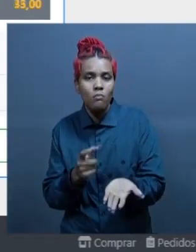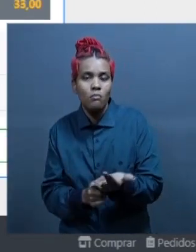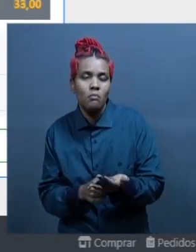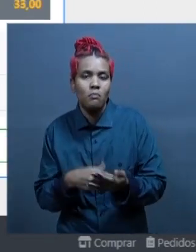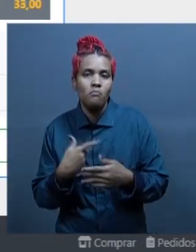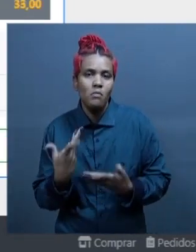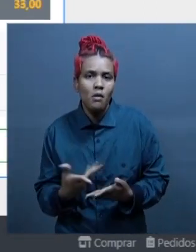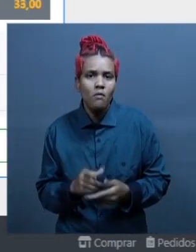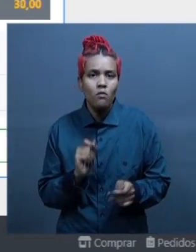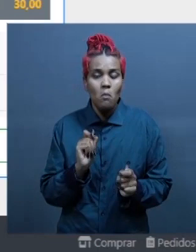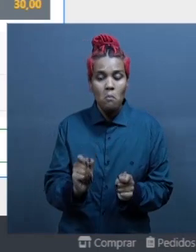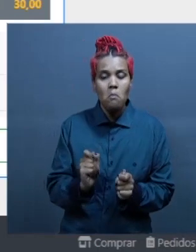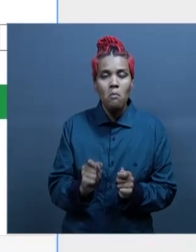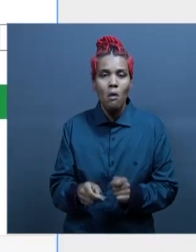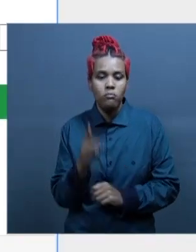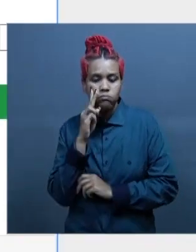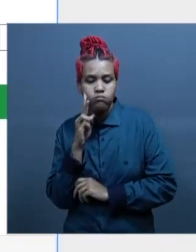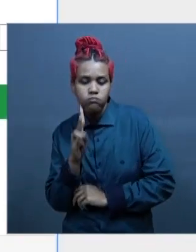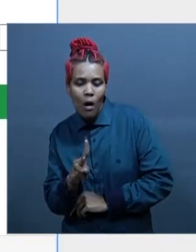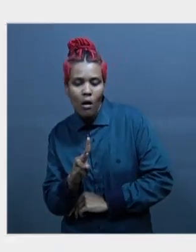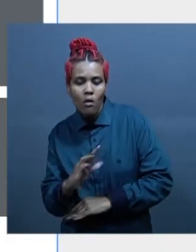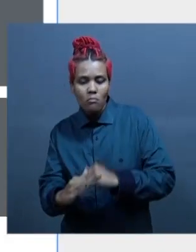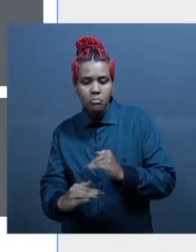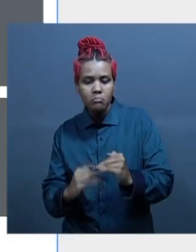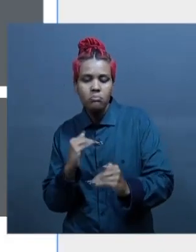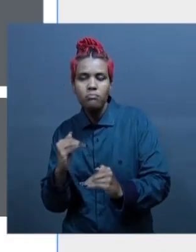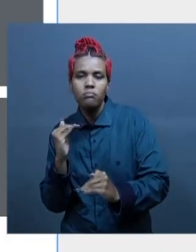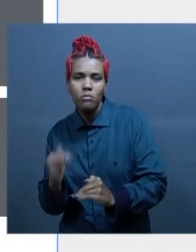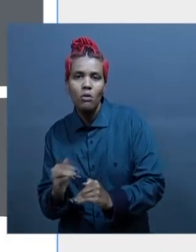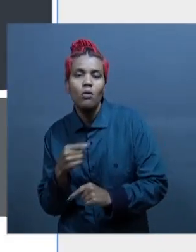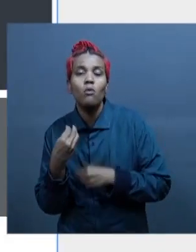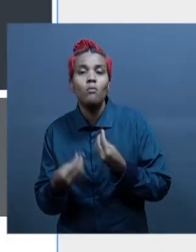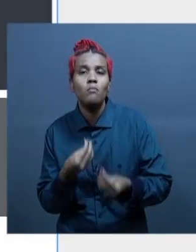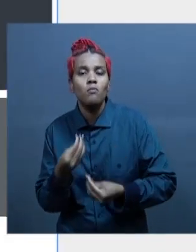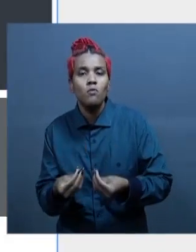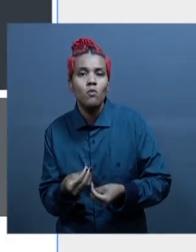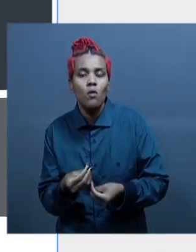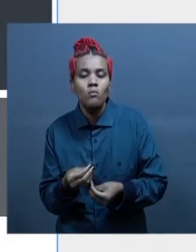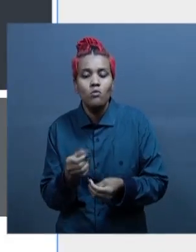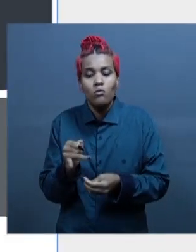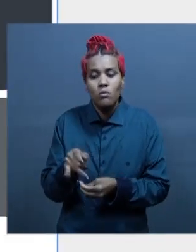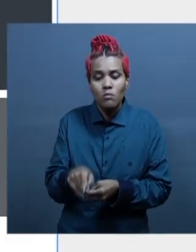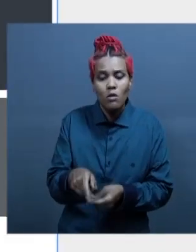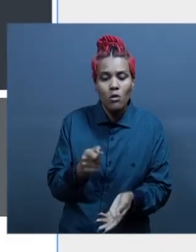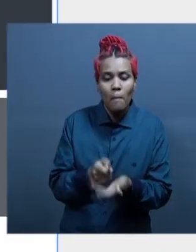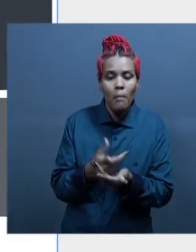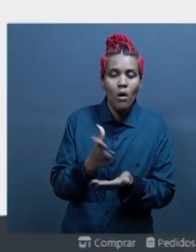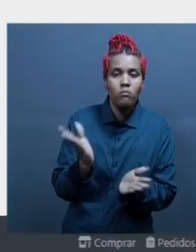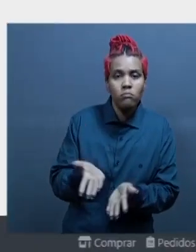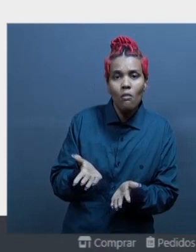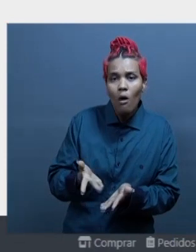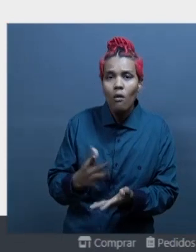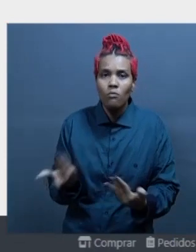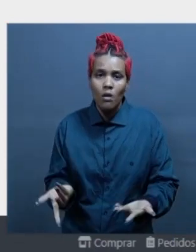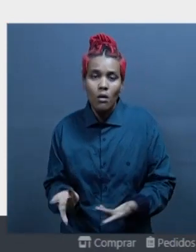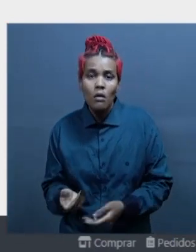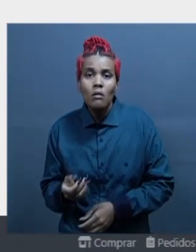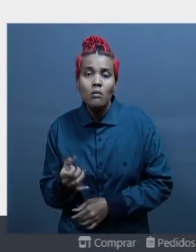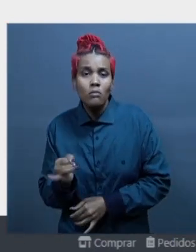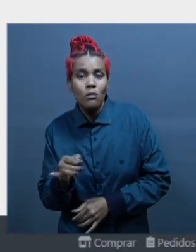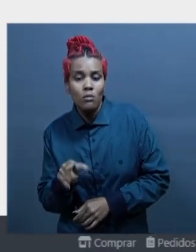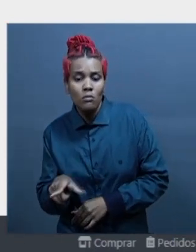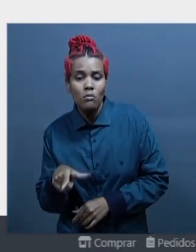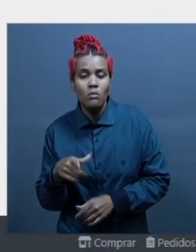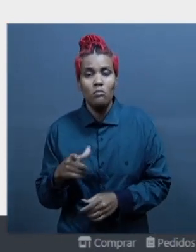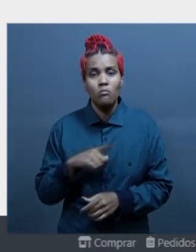o andamento de suas compras ea disponibilização de boletos compensados verificar a disponibilidade de utilização